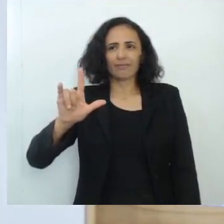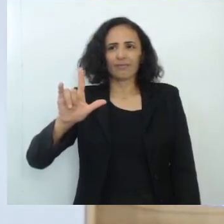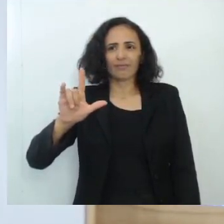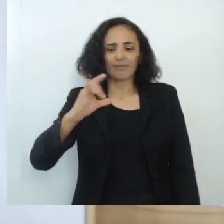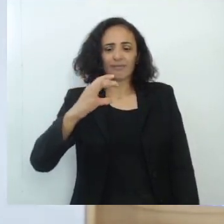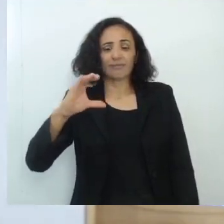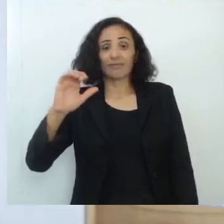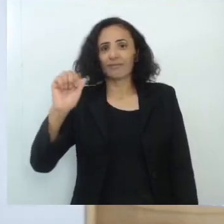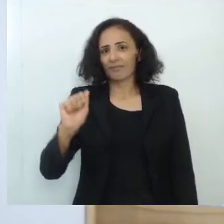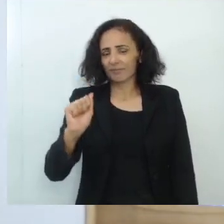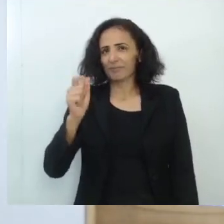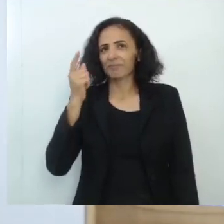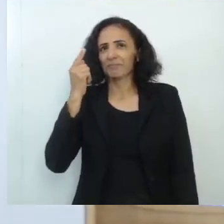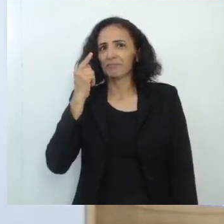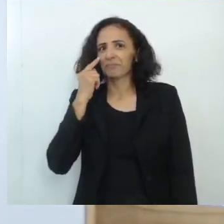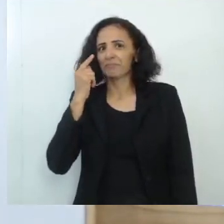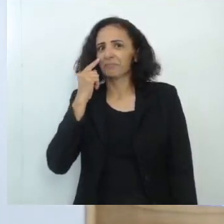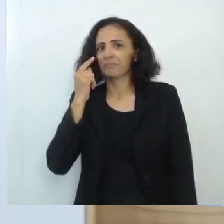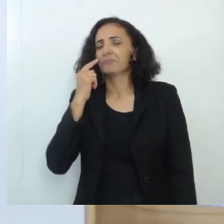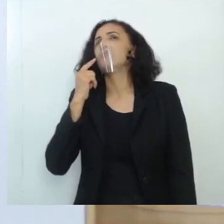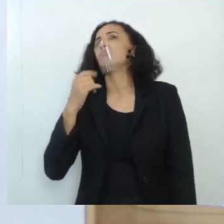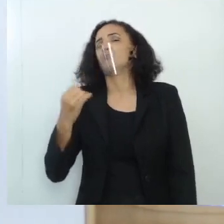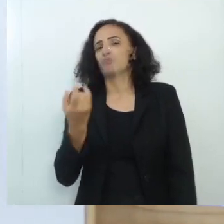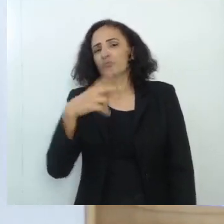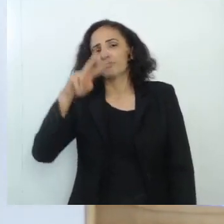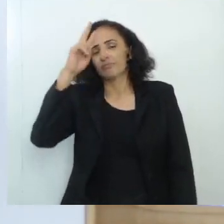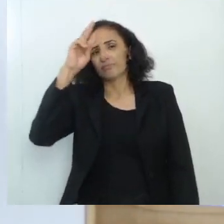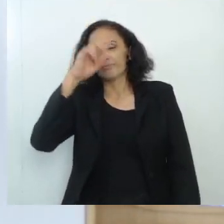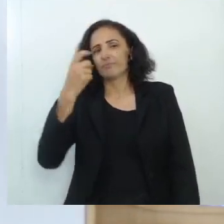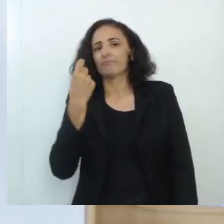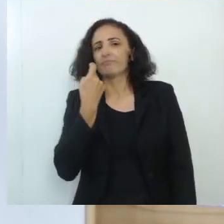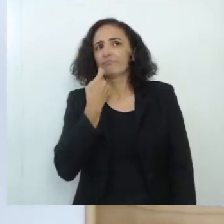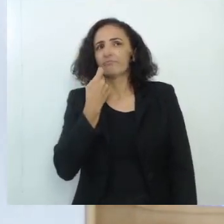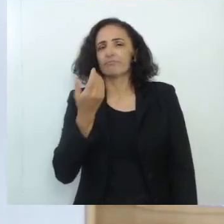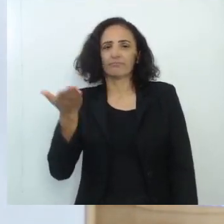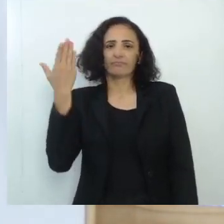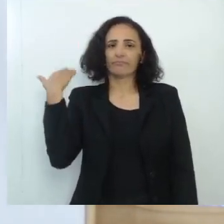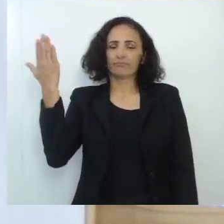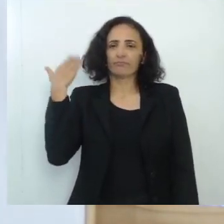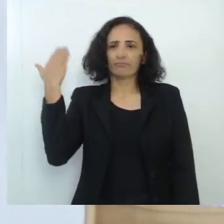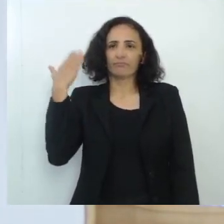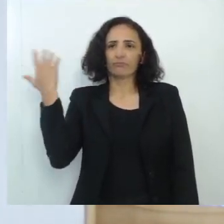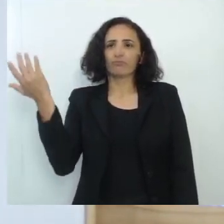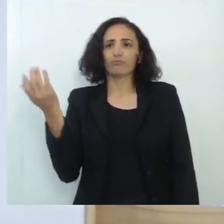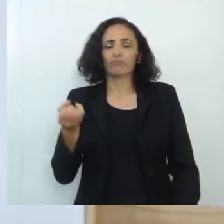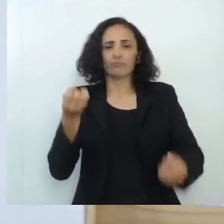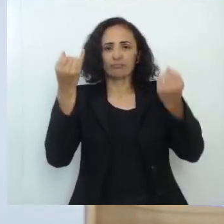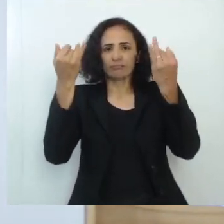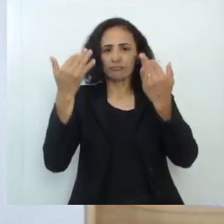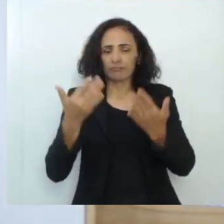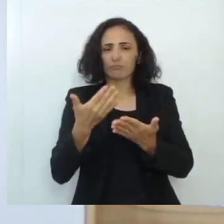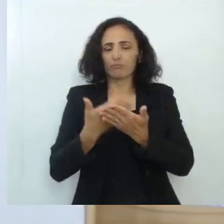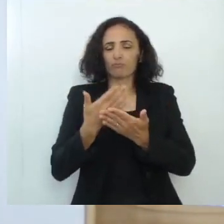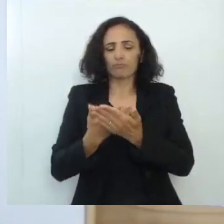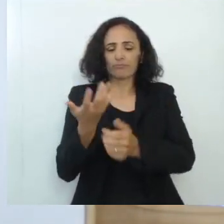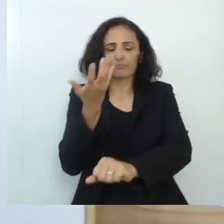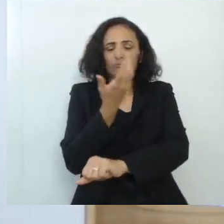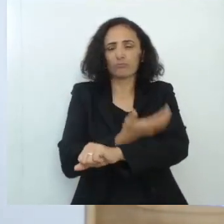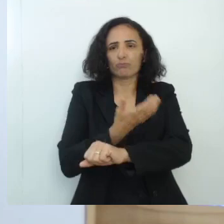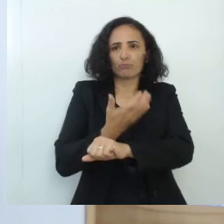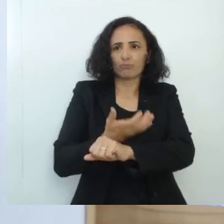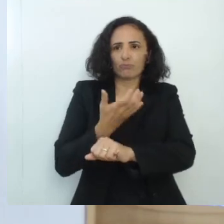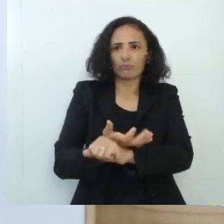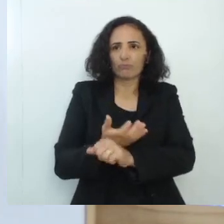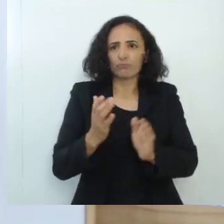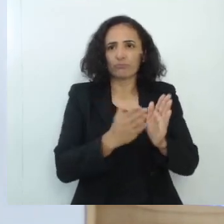seguinte, lembrem na semana passada que eu estava falando aqui de plantas ainda, eu estava falando de briófita, e eu disse o